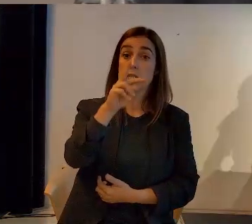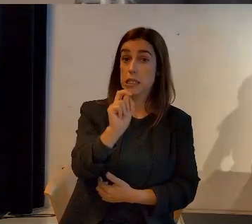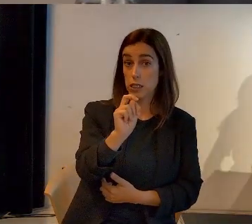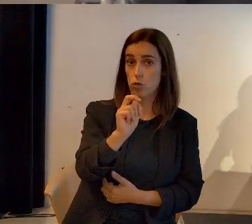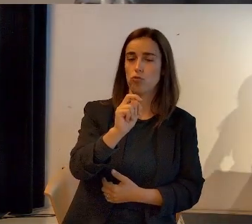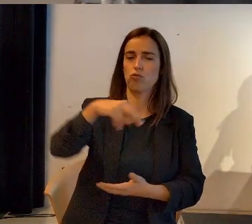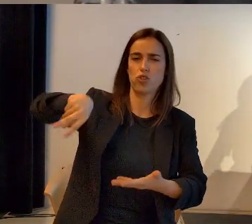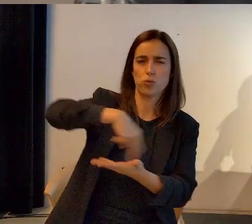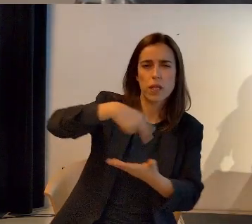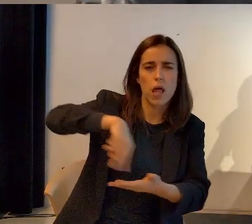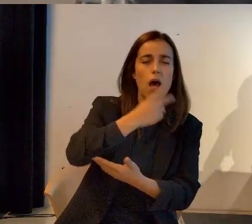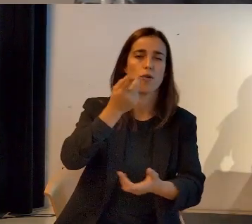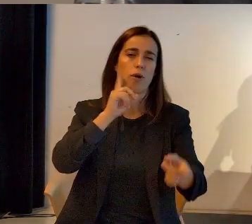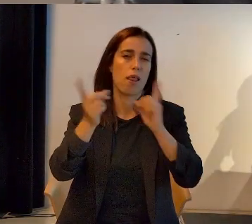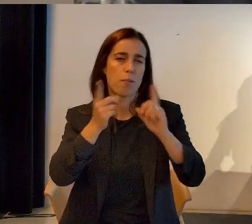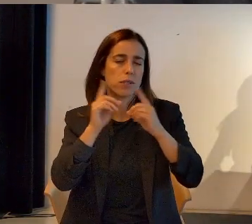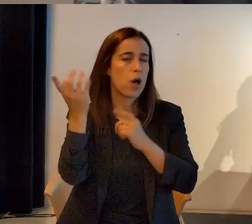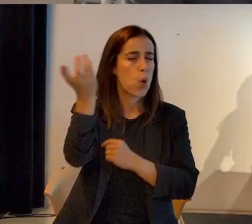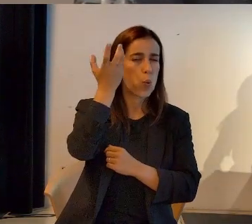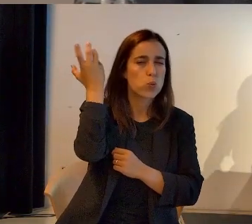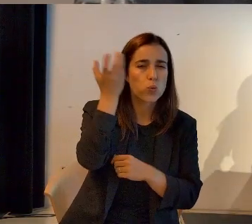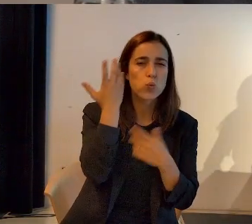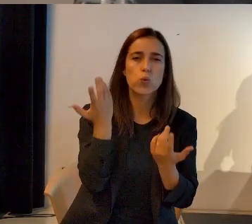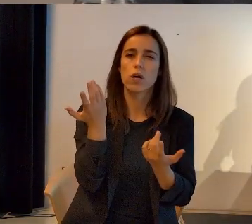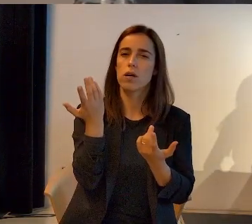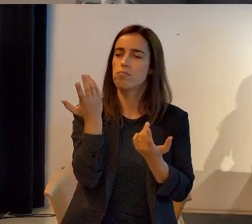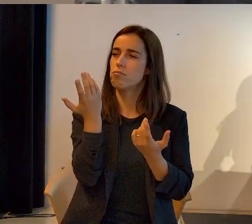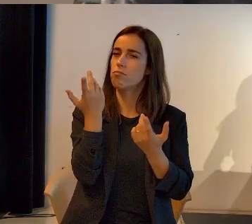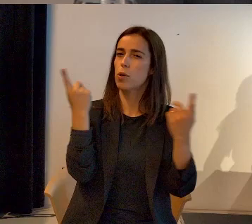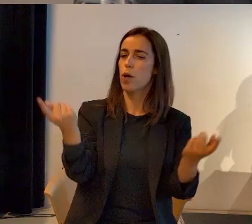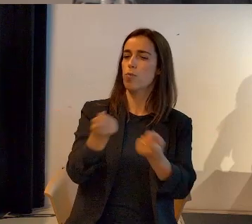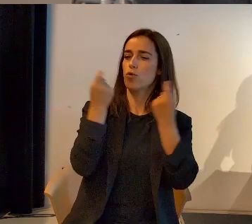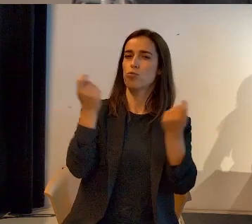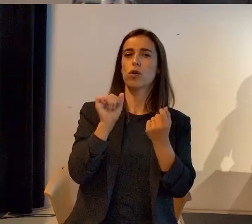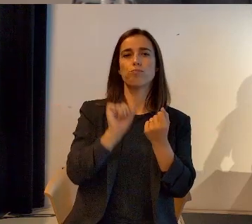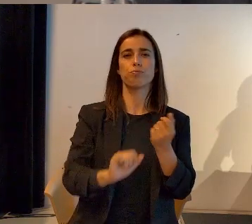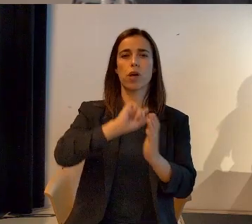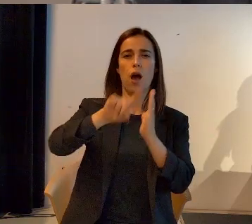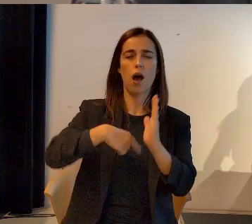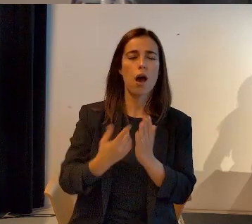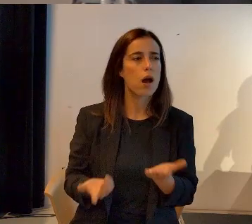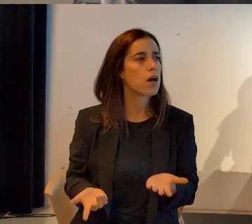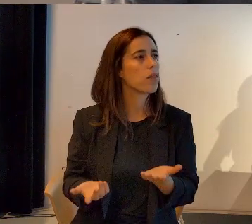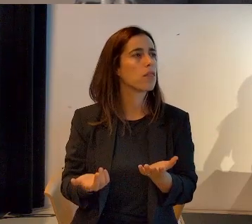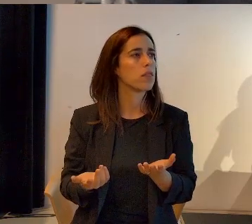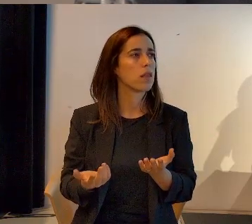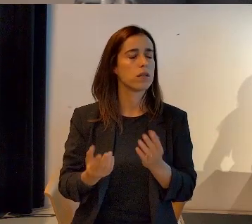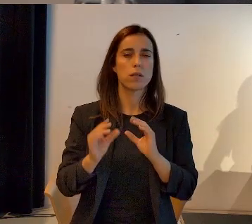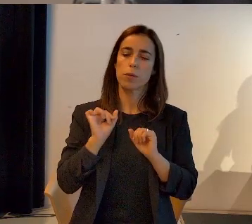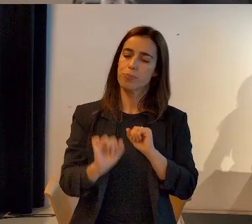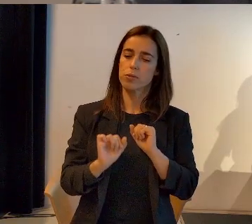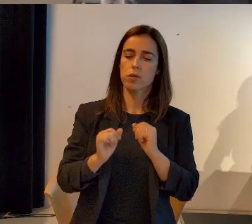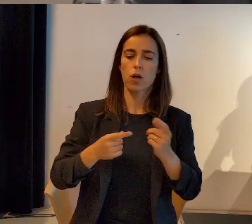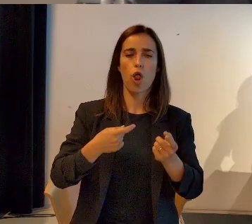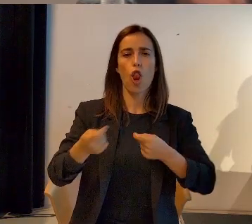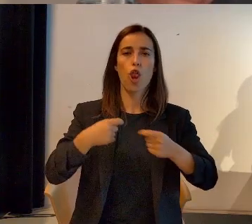23 dias de espetáculos, de animação, de muita cultura, de promoção também do nosso concelho, de promoção do nosso comércio tradicional.